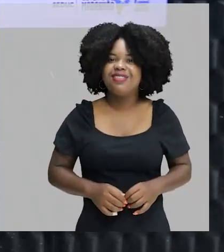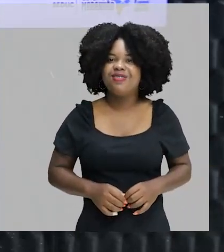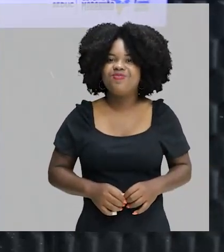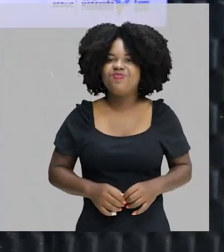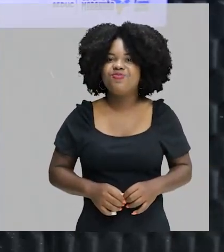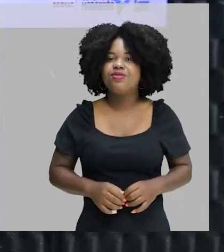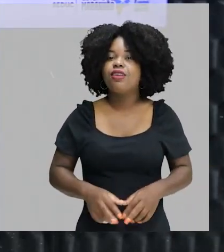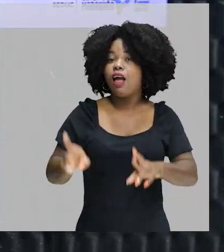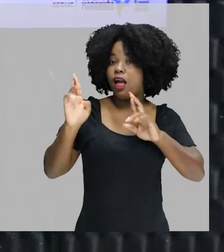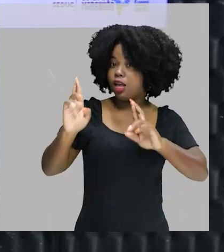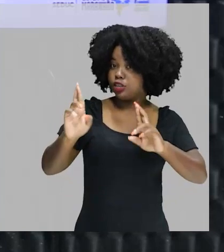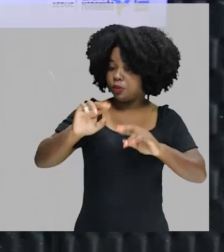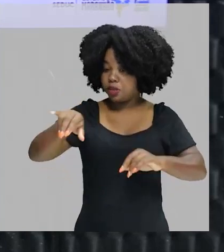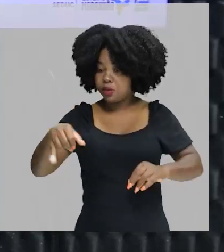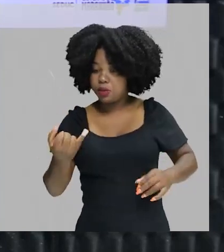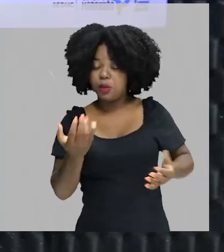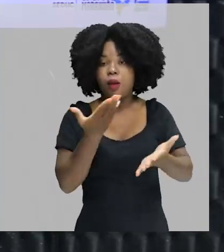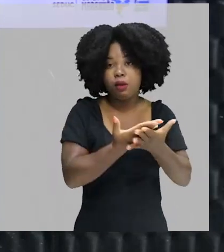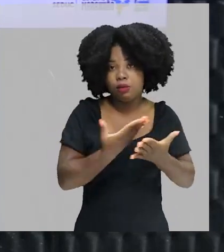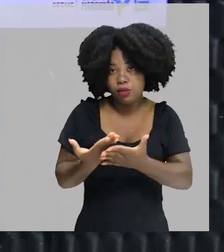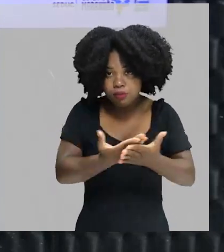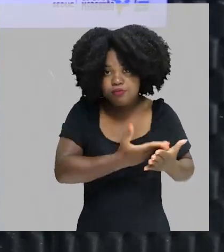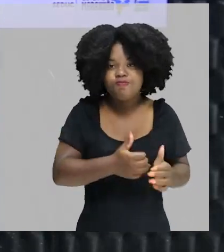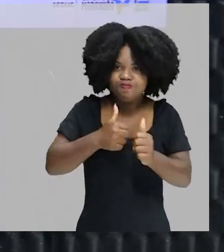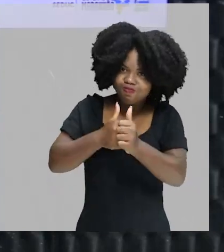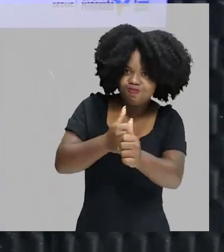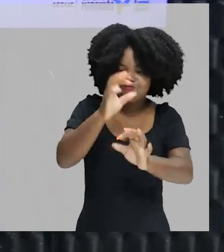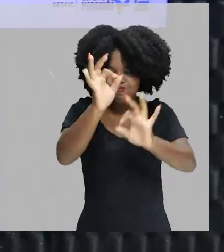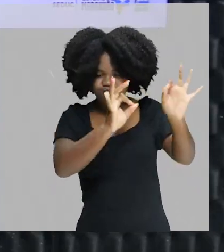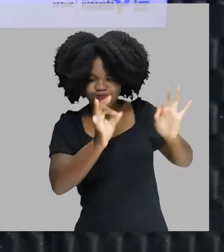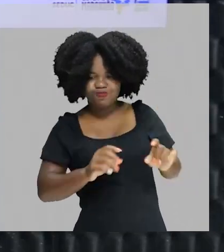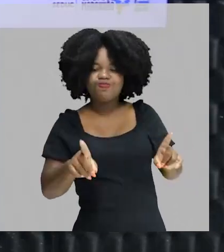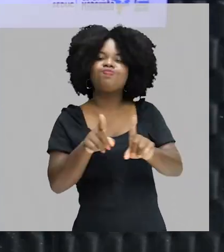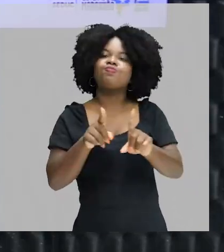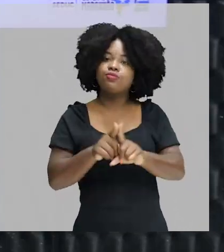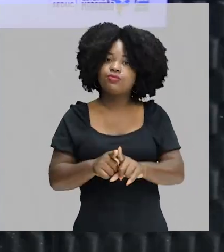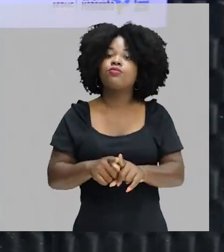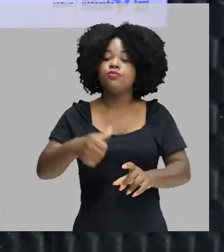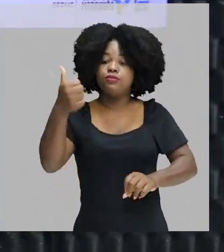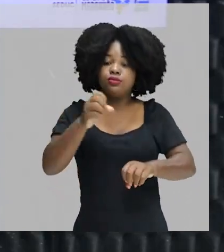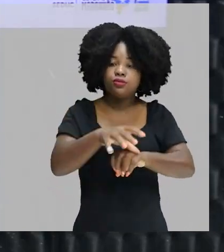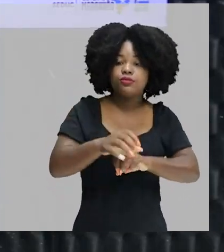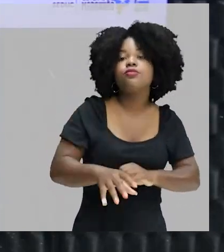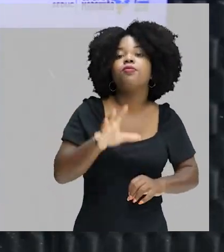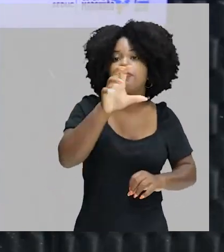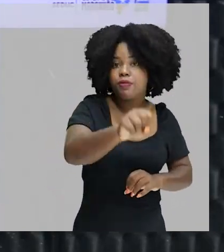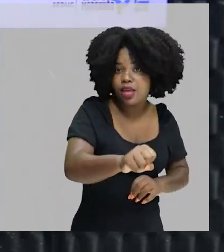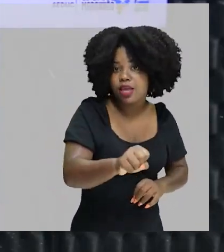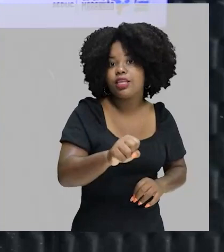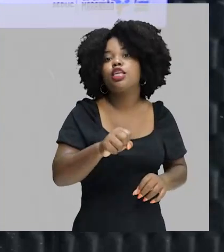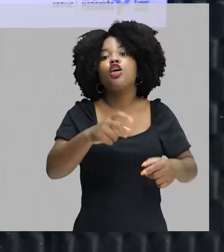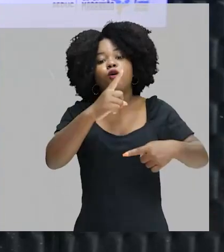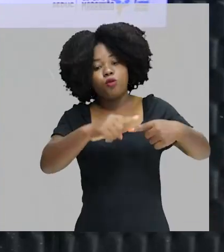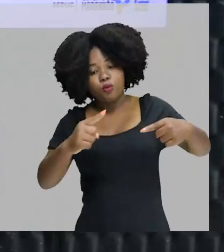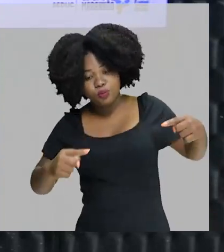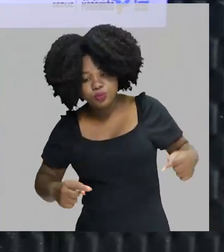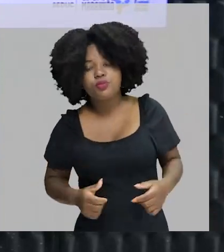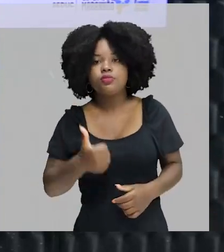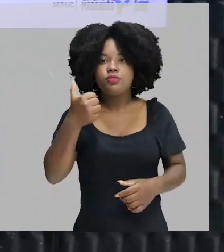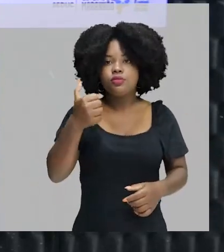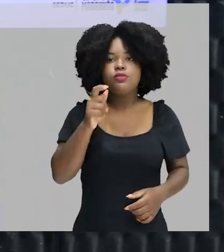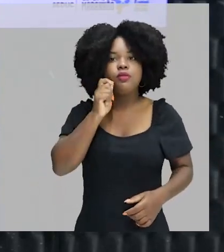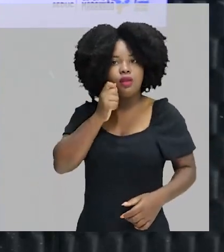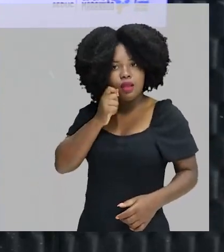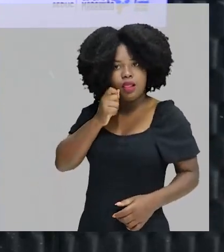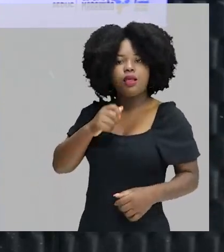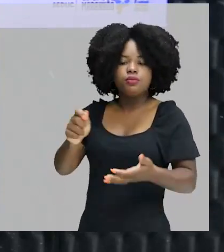Bom, turminha, espero que vocês estejam aproveitando as nossas aulas, acompanhando direitinho. E como primeira dica, caderno, lápis, caneta, borracha para você